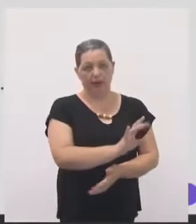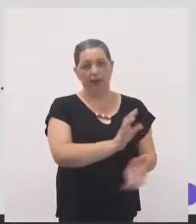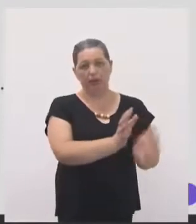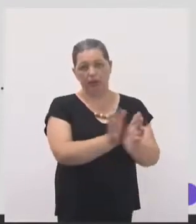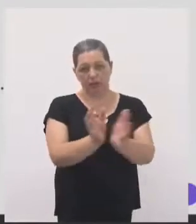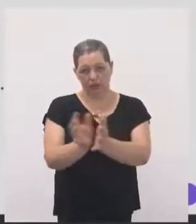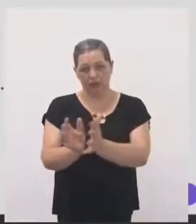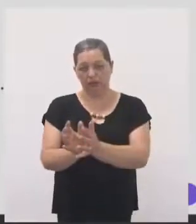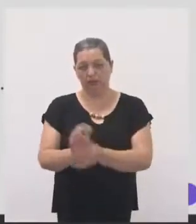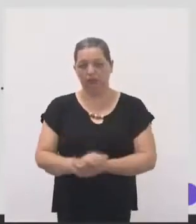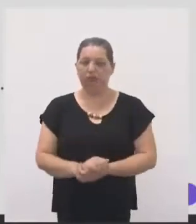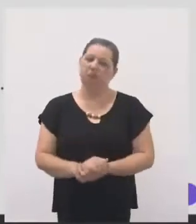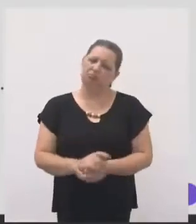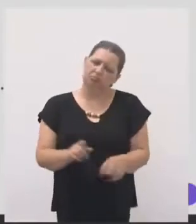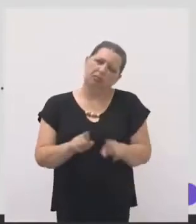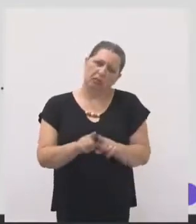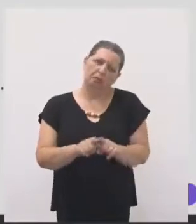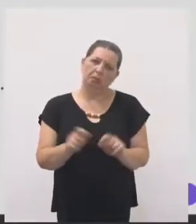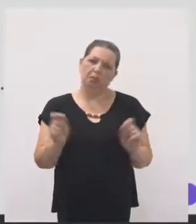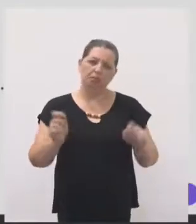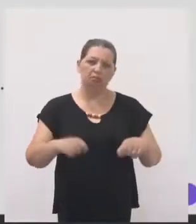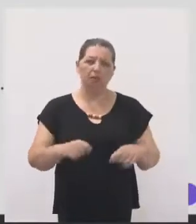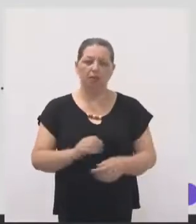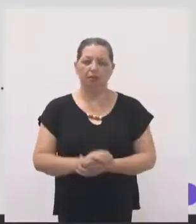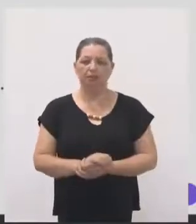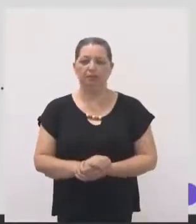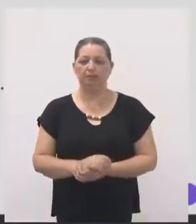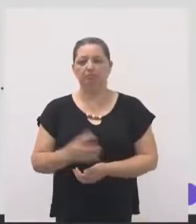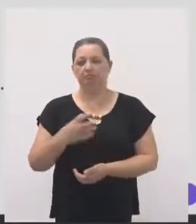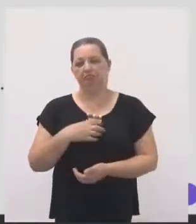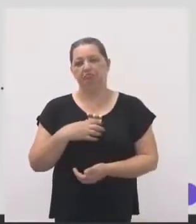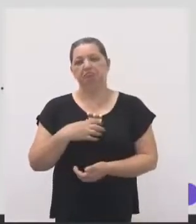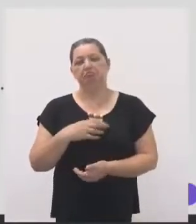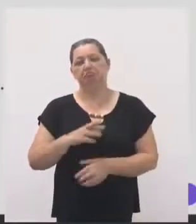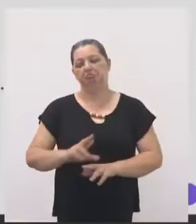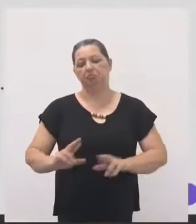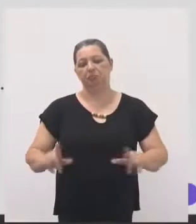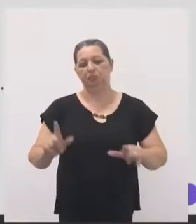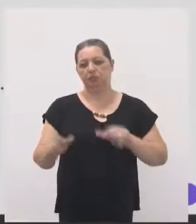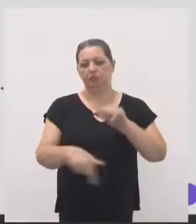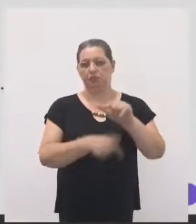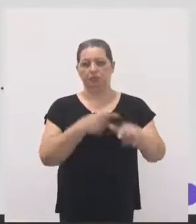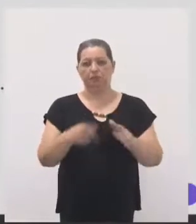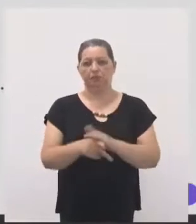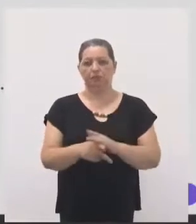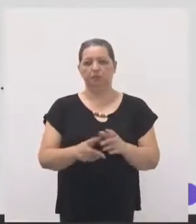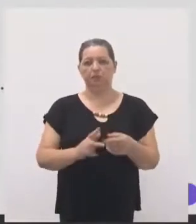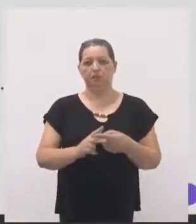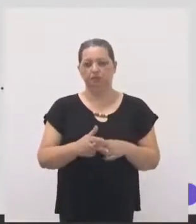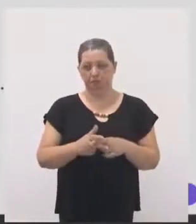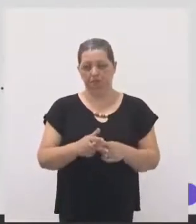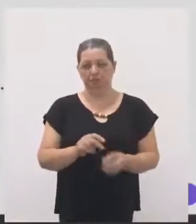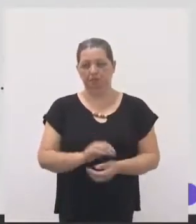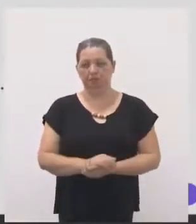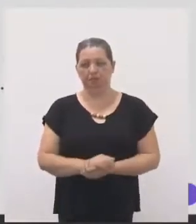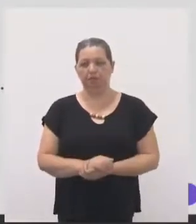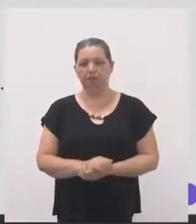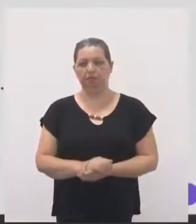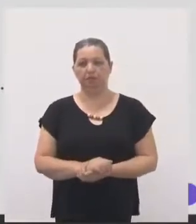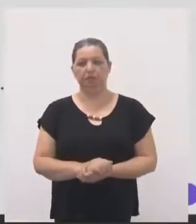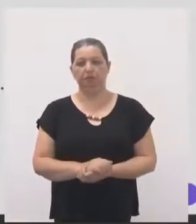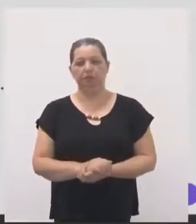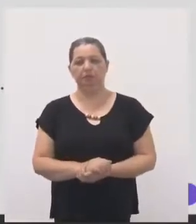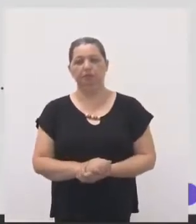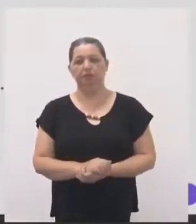turma, o que também é possível, tá? São formas diferentes de trabalhar com a ferramenta. Falando daquela